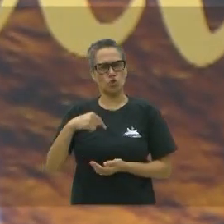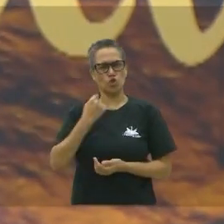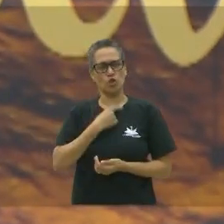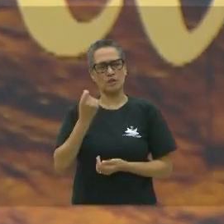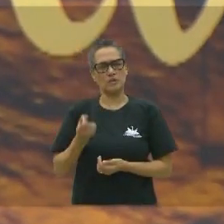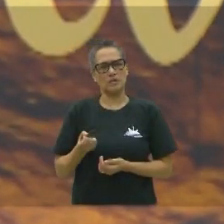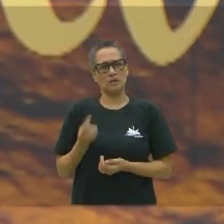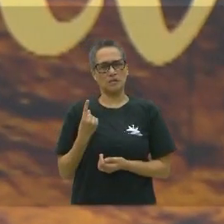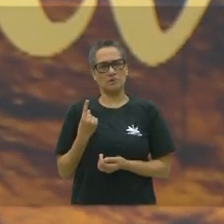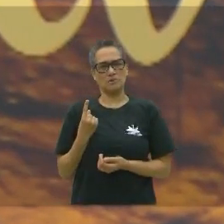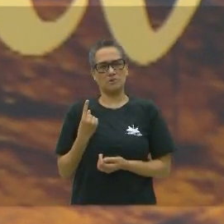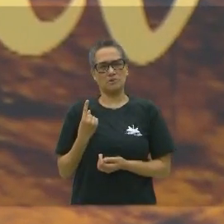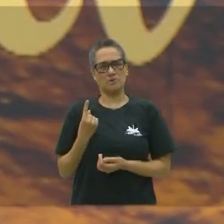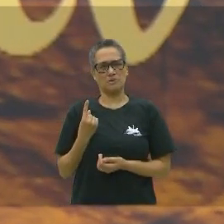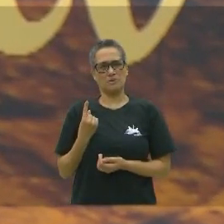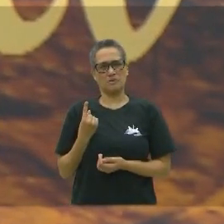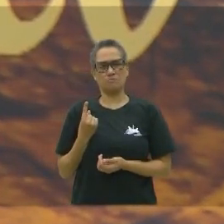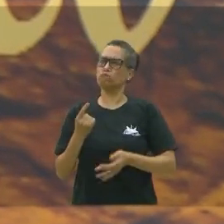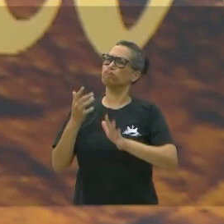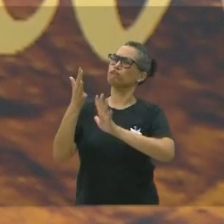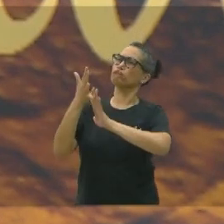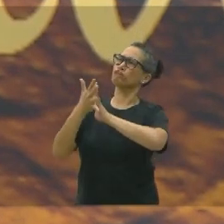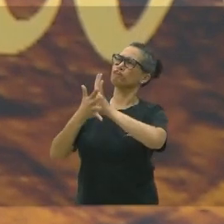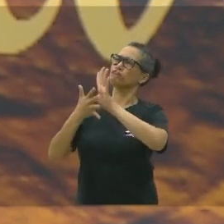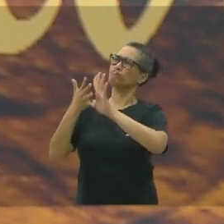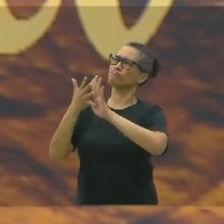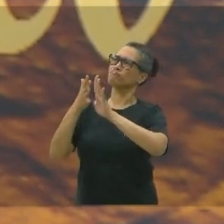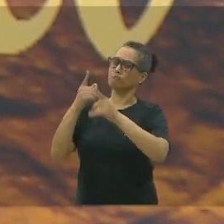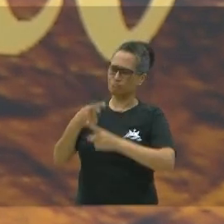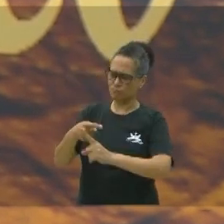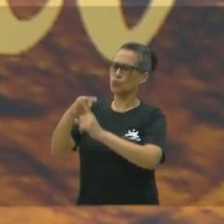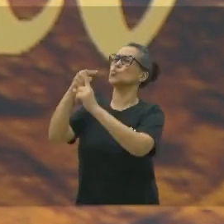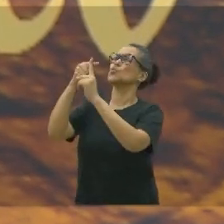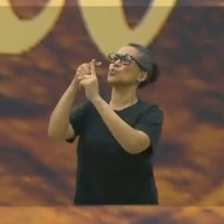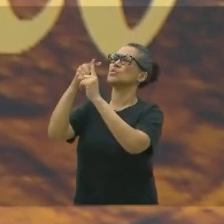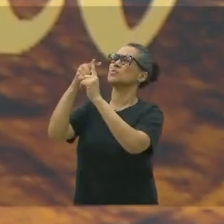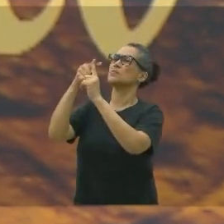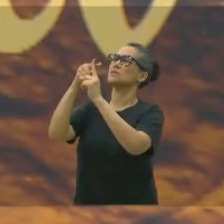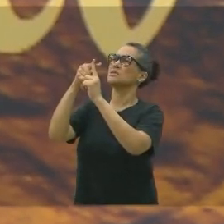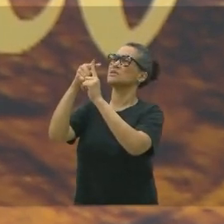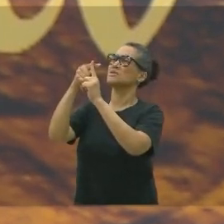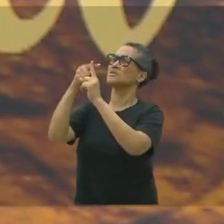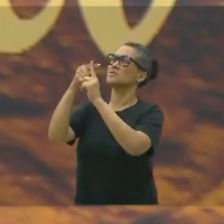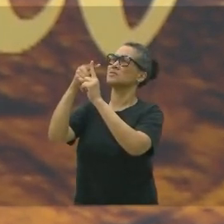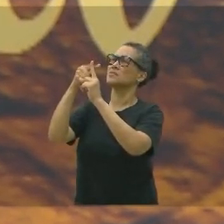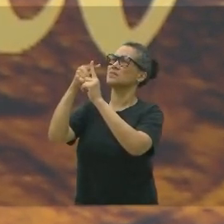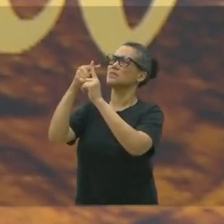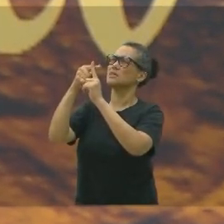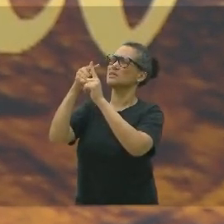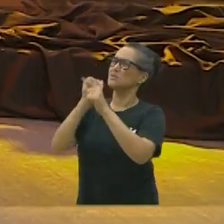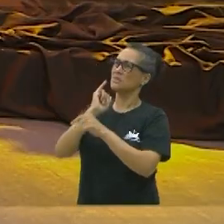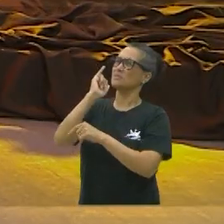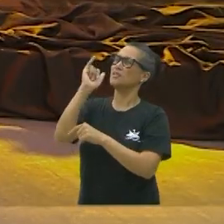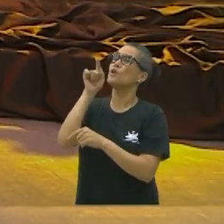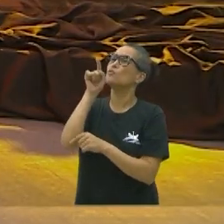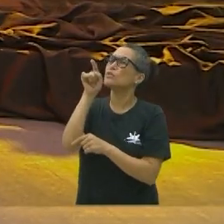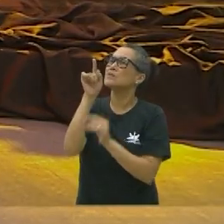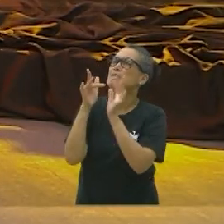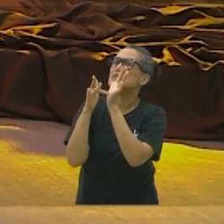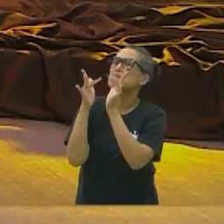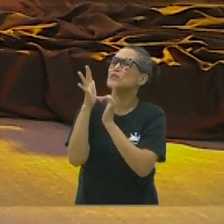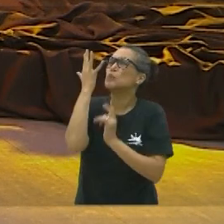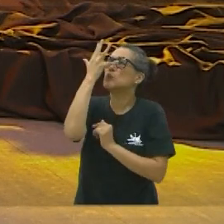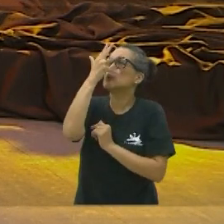Cantar olhando para a cruz e dizendo: tu és tão lindo, sendo que as escrituras, as imagens, a